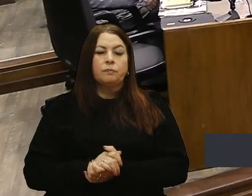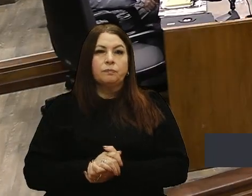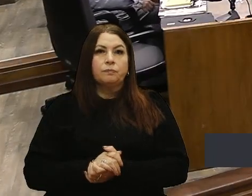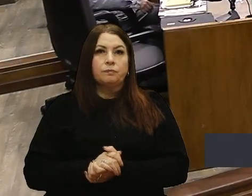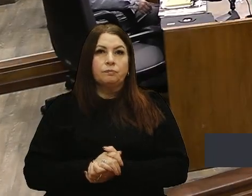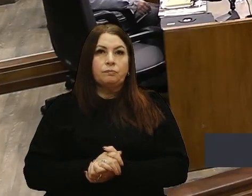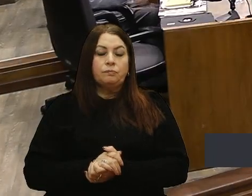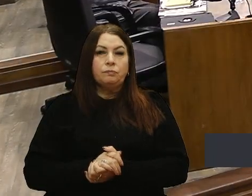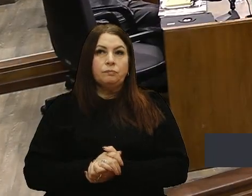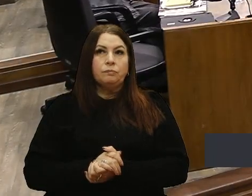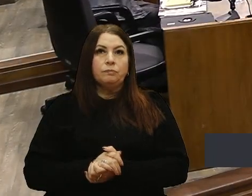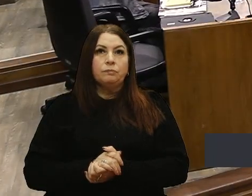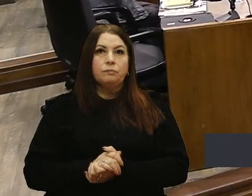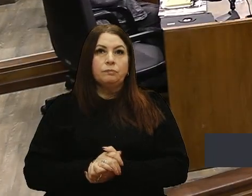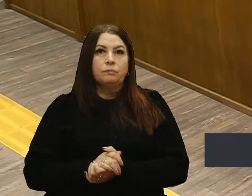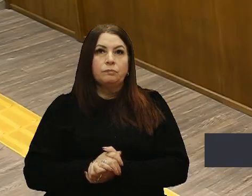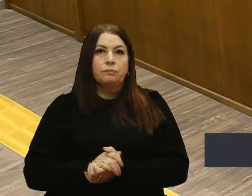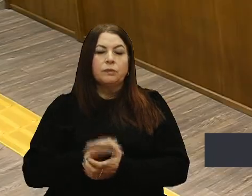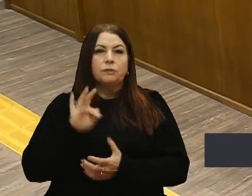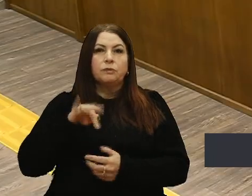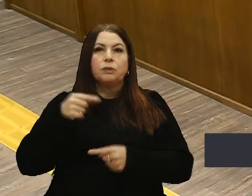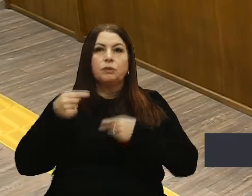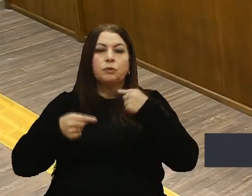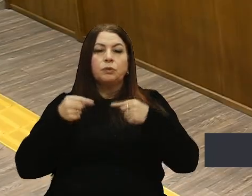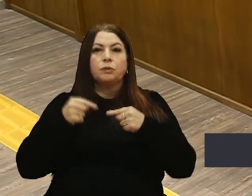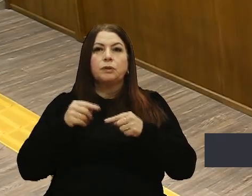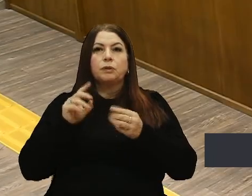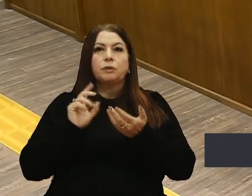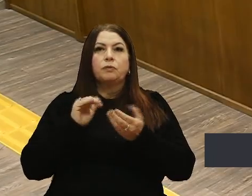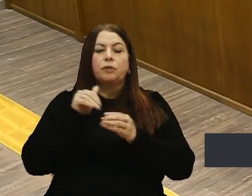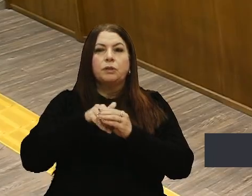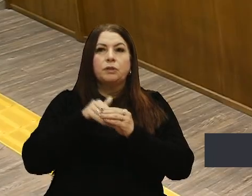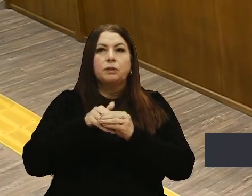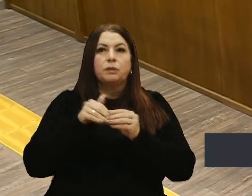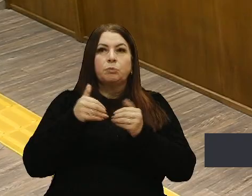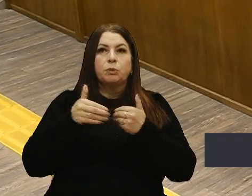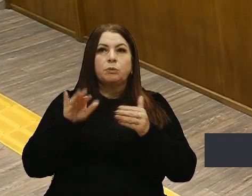Desculpa. Encerrada a discussão e em votação. Declaro abertas as inscrições para declaração.